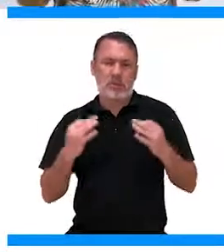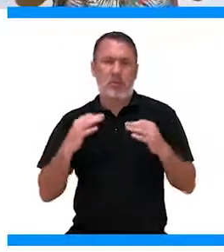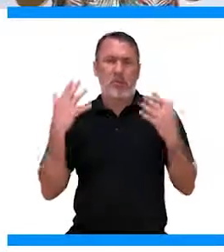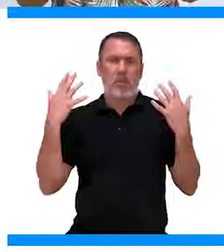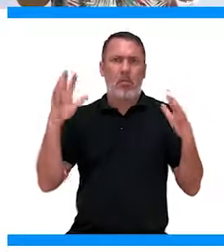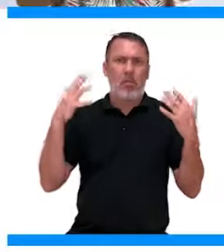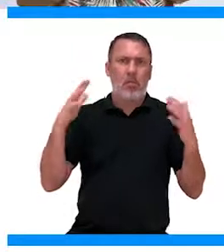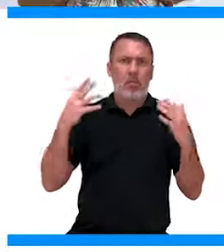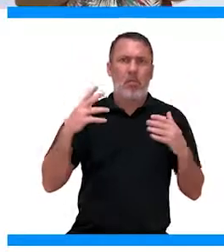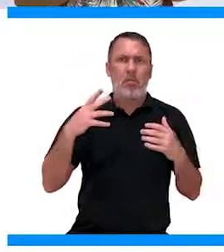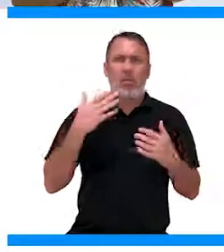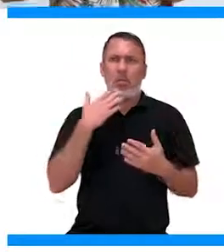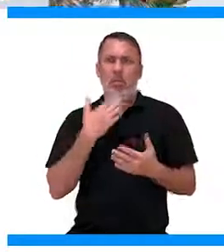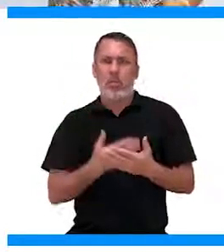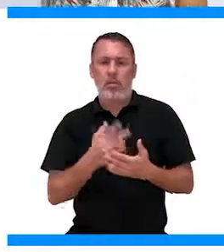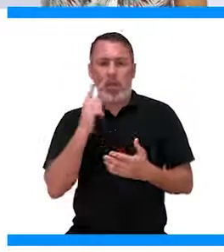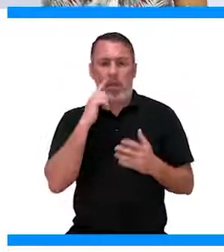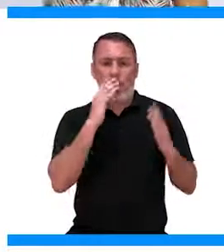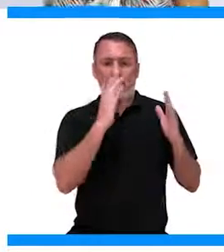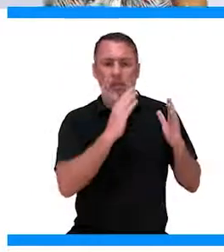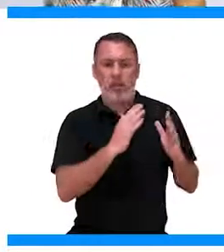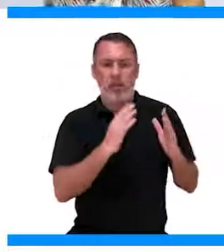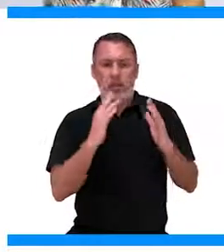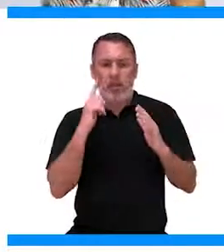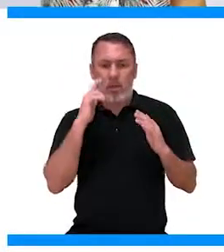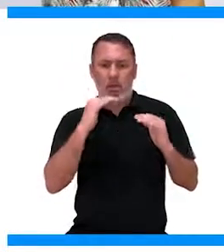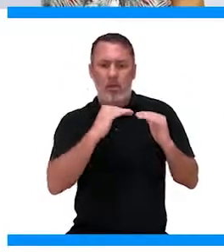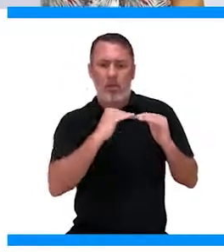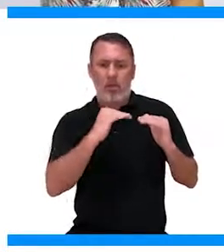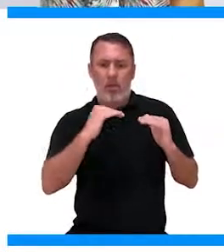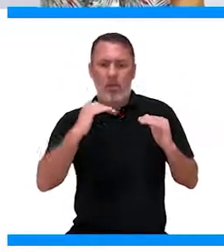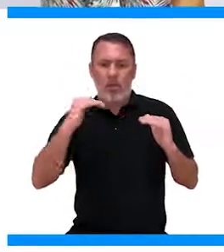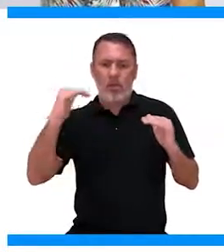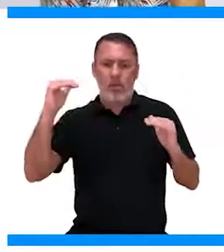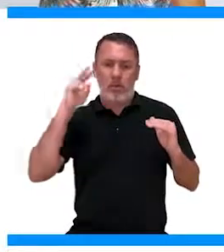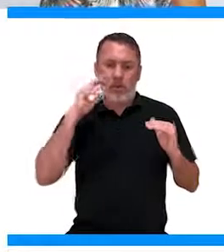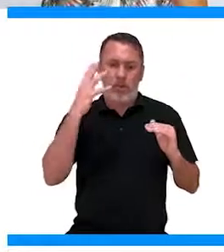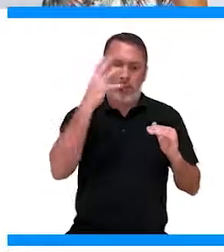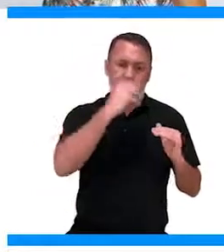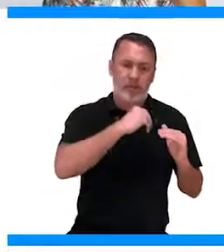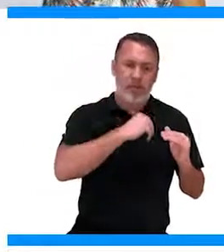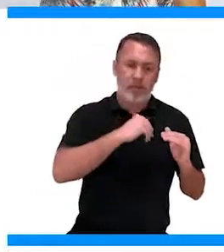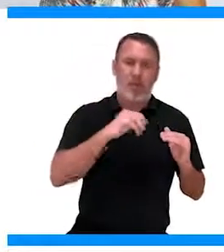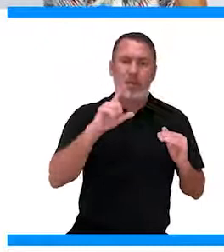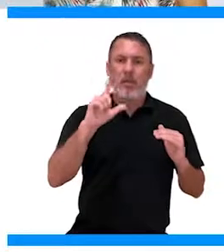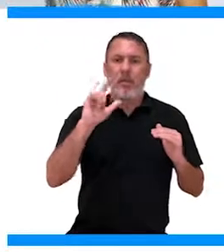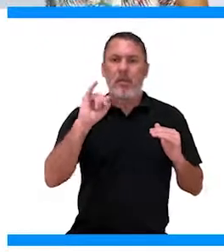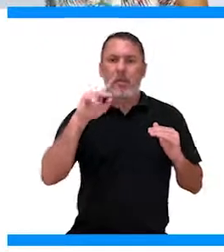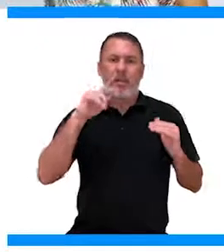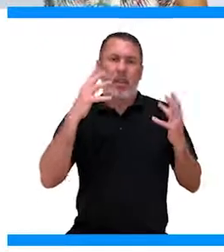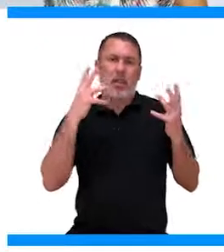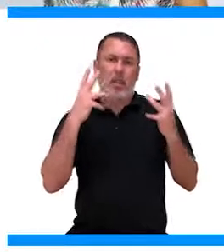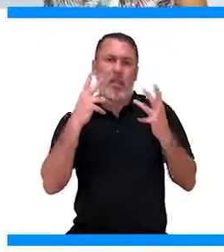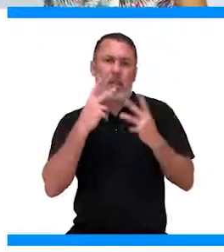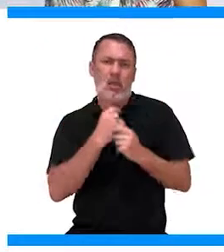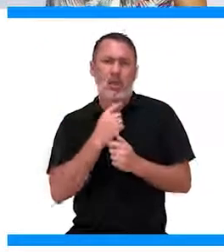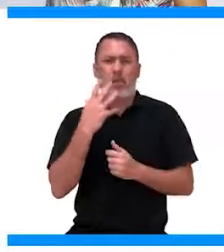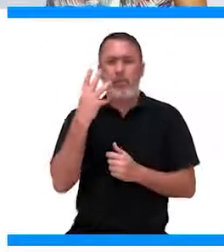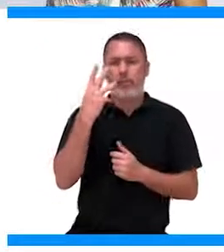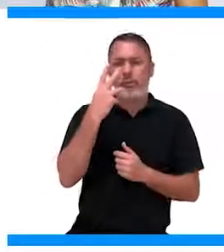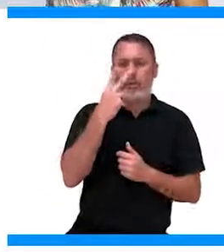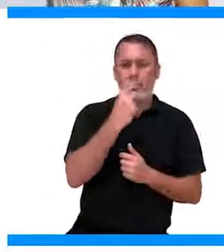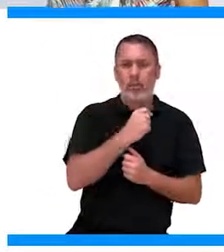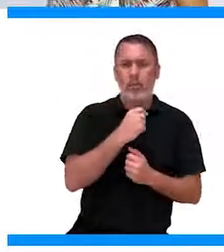linda, deslumbrante, espetacular. Olha a hierarquia de sentidos na palavra bonita, de bonita, linda, que tem um sentido